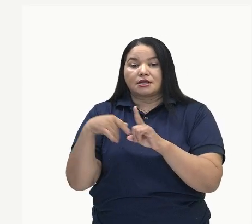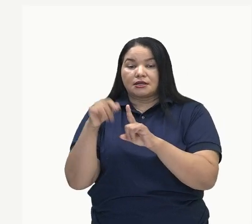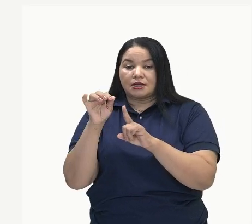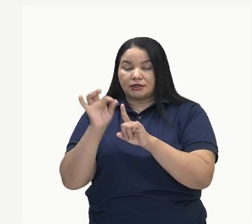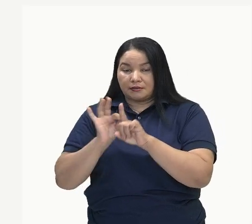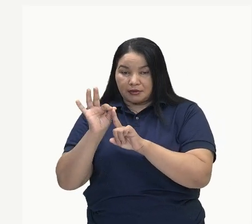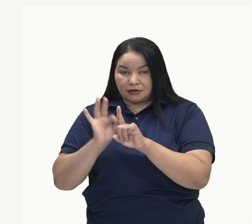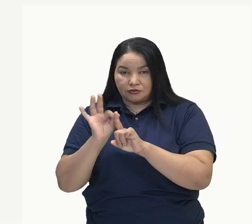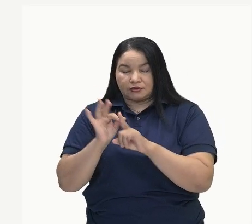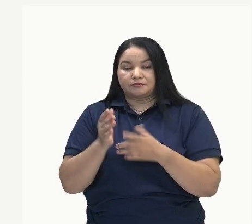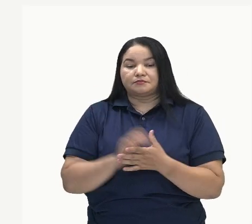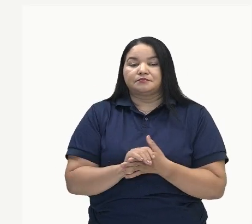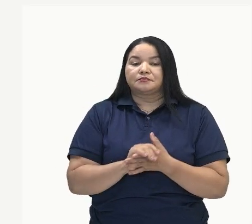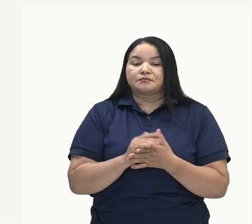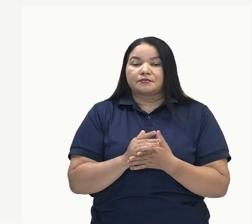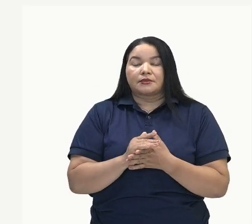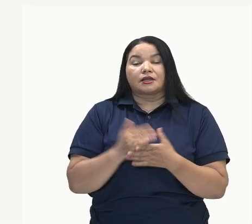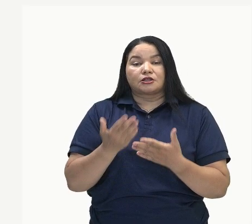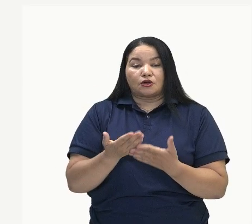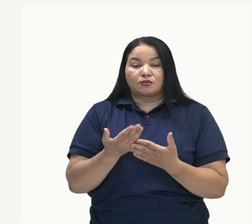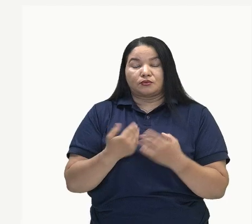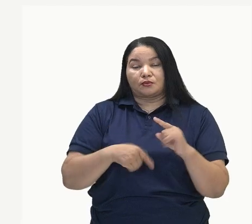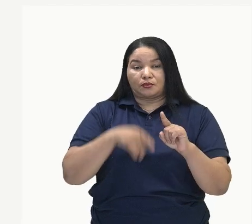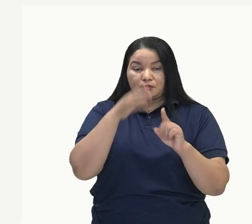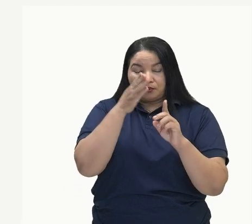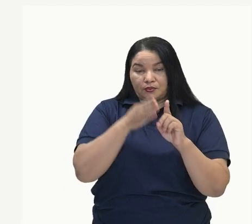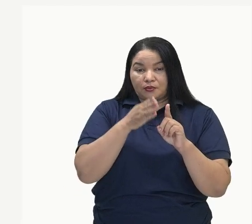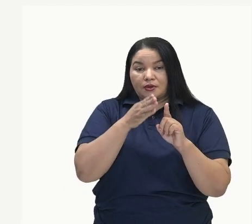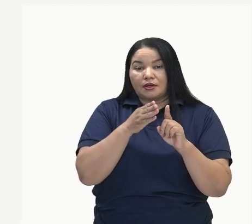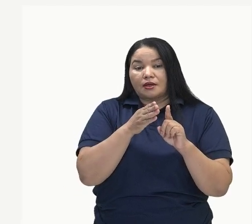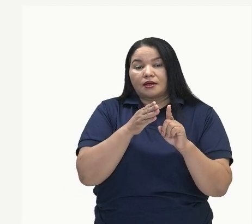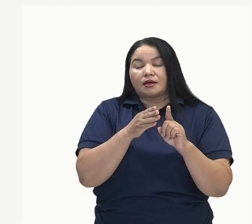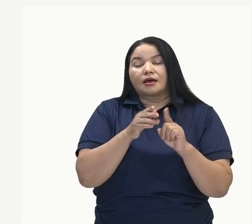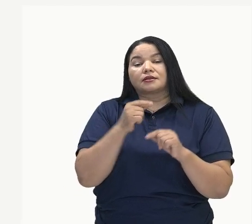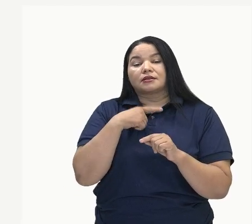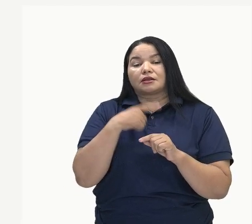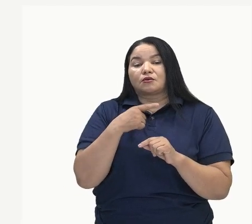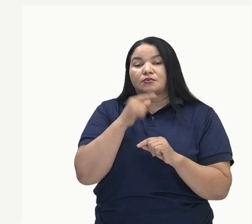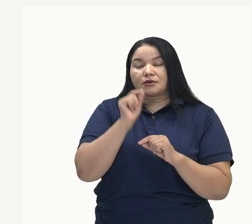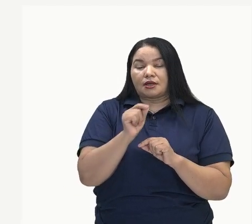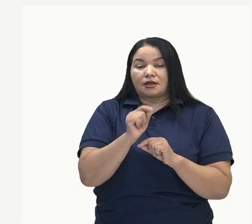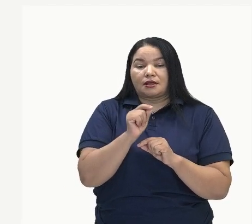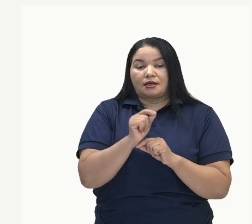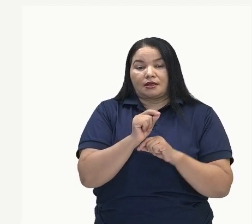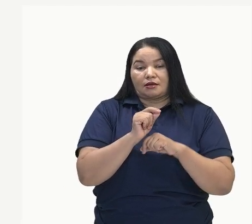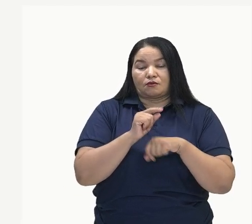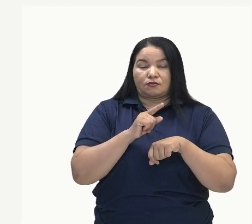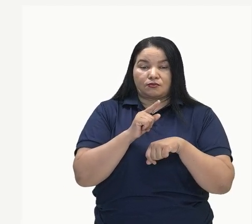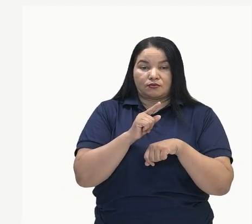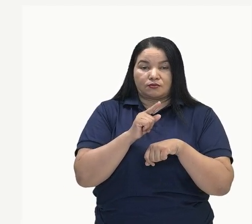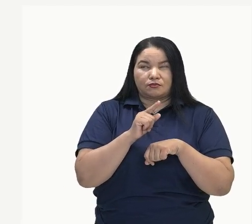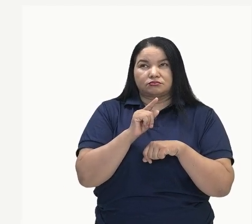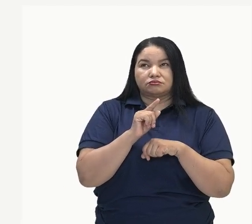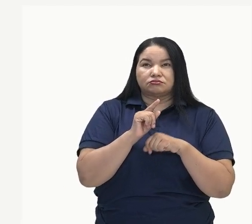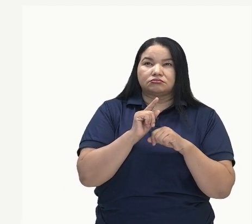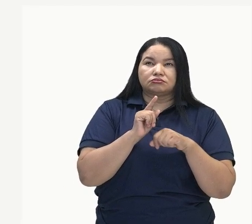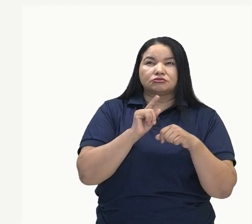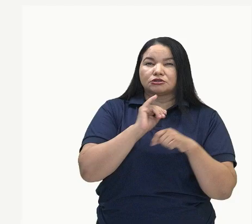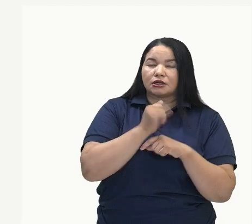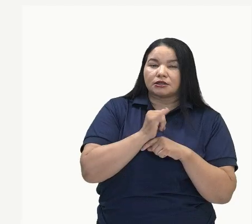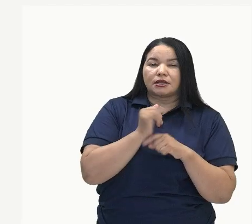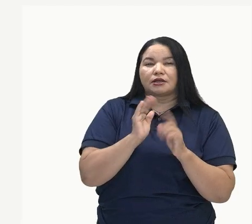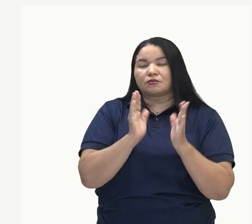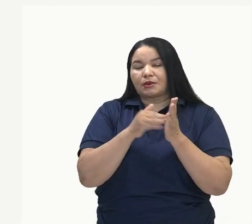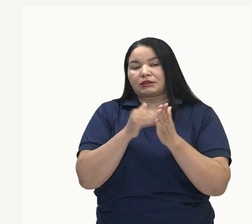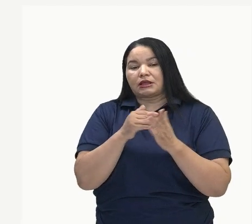Então, no eixo horizontal, nós teremos ali o tempo, que é de janeiro até junho, nesse caso, cada